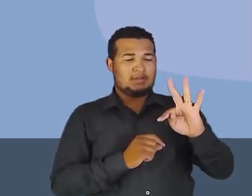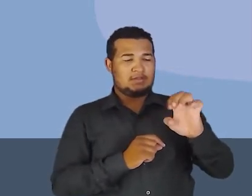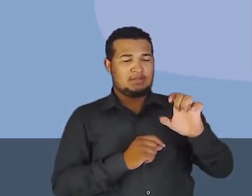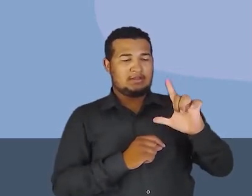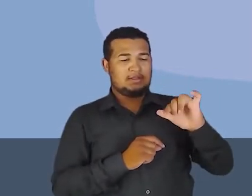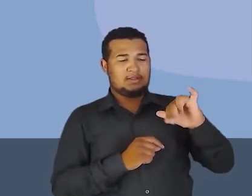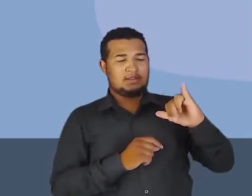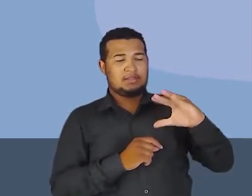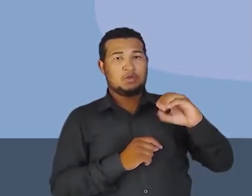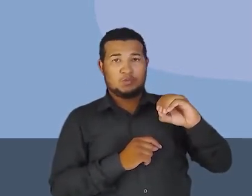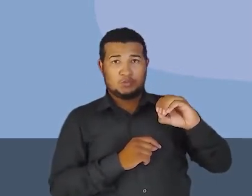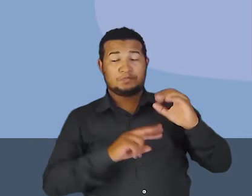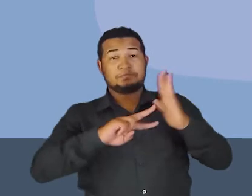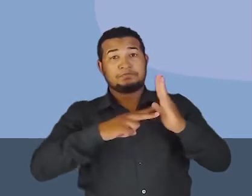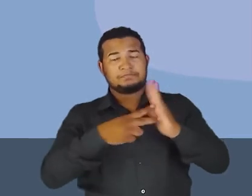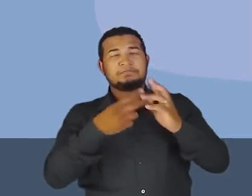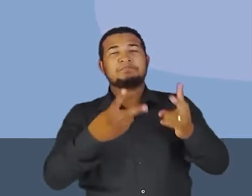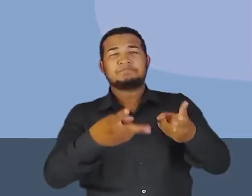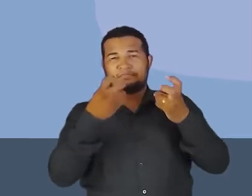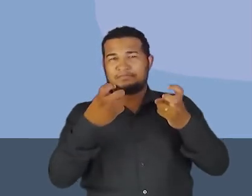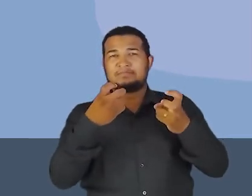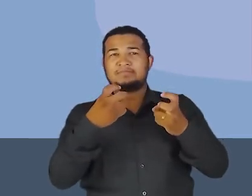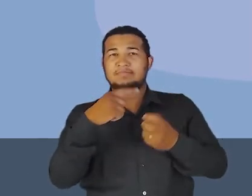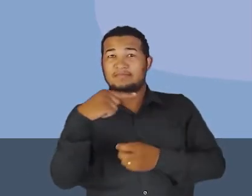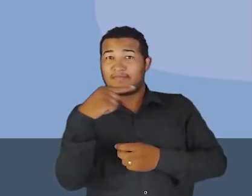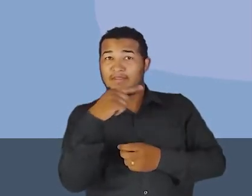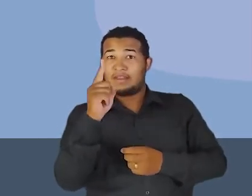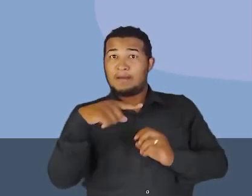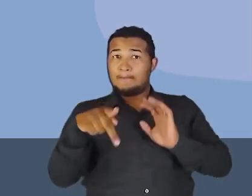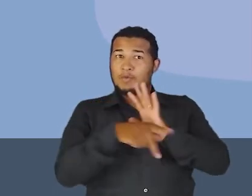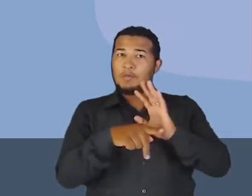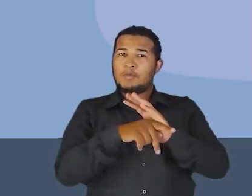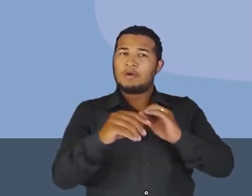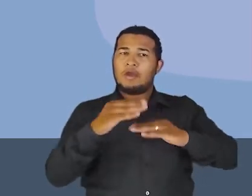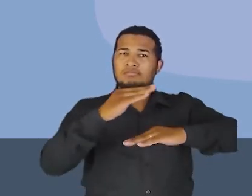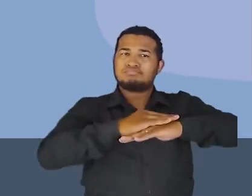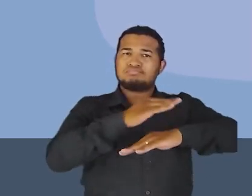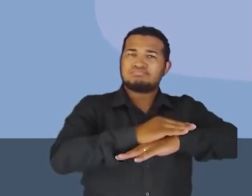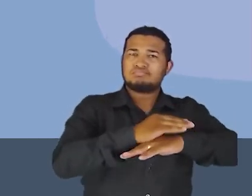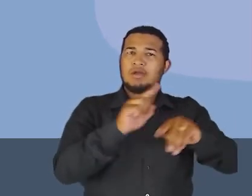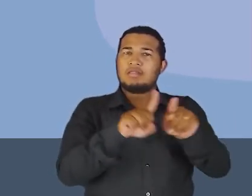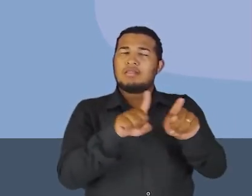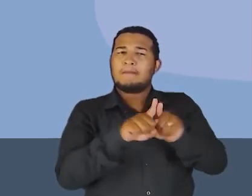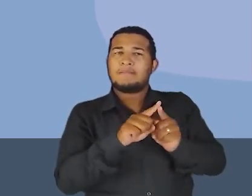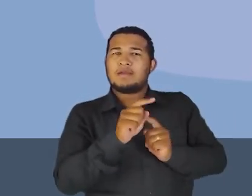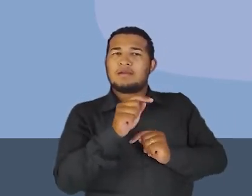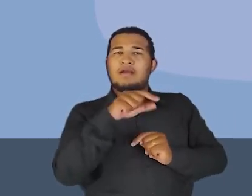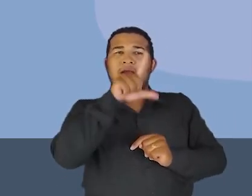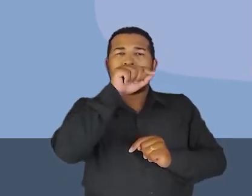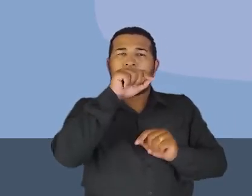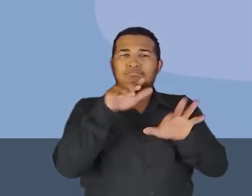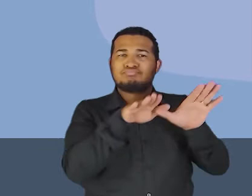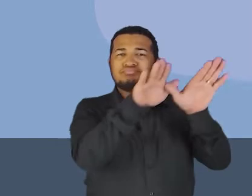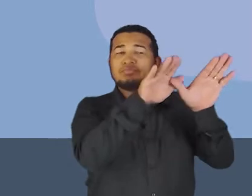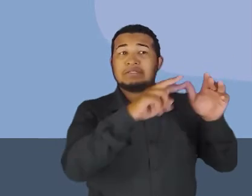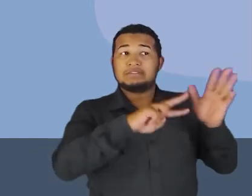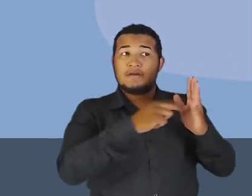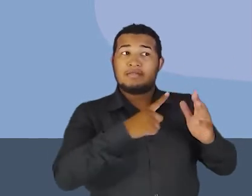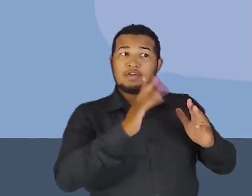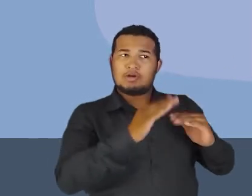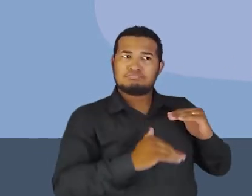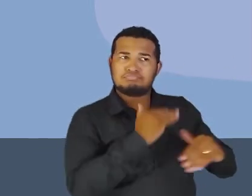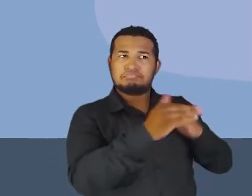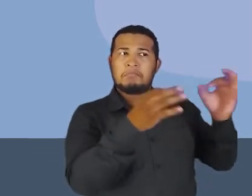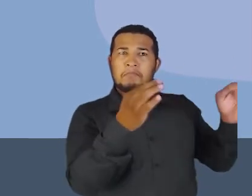nutriente. E perceba aqui na imagem que o embrião dos répteis e das aves possui um saco vitelínico bem desenvolvido, ao